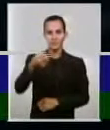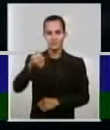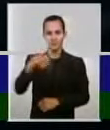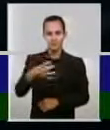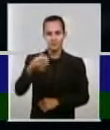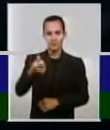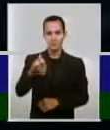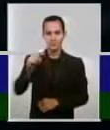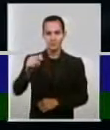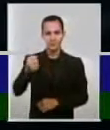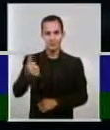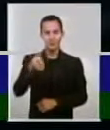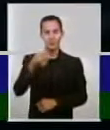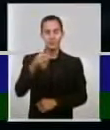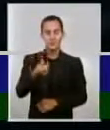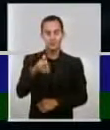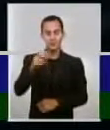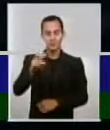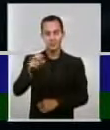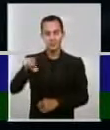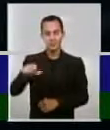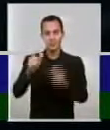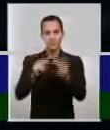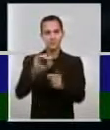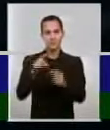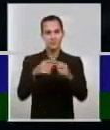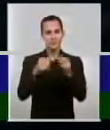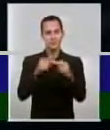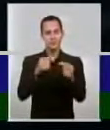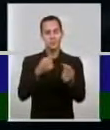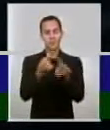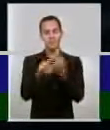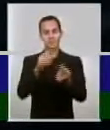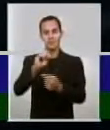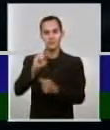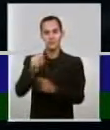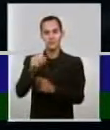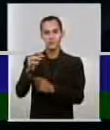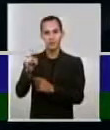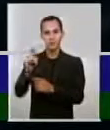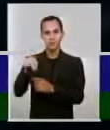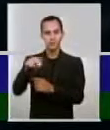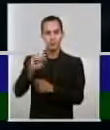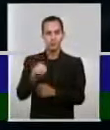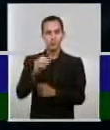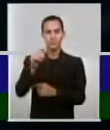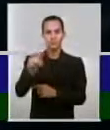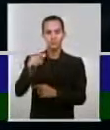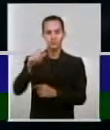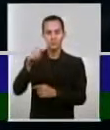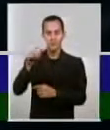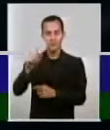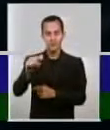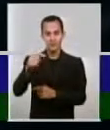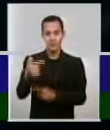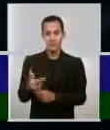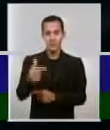314, 671, 659, Baixa de Brasília, na Rua Saturno, em frente aos números